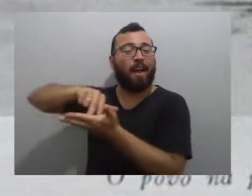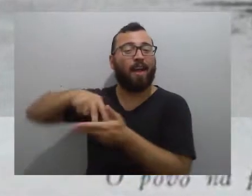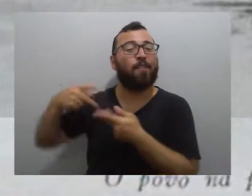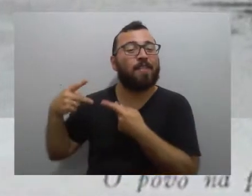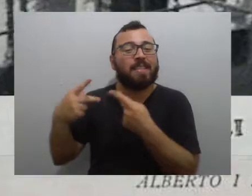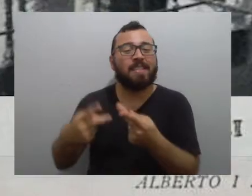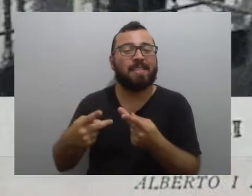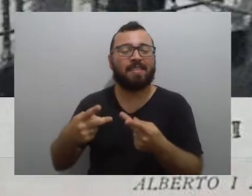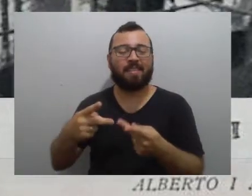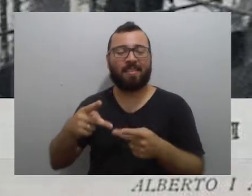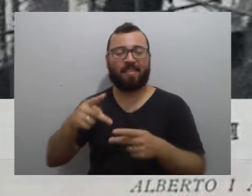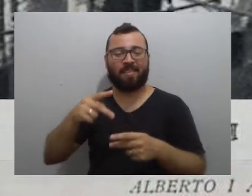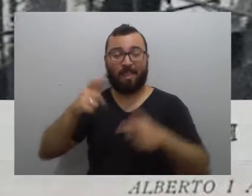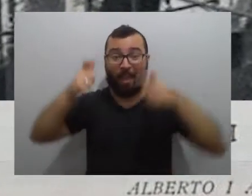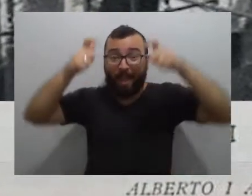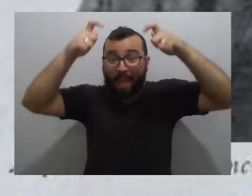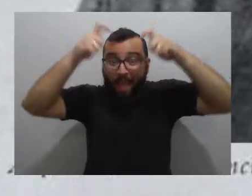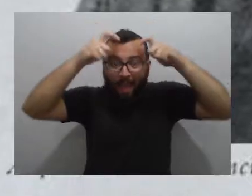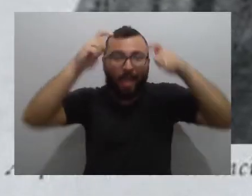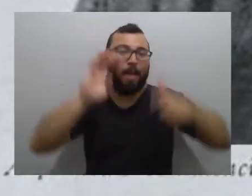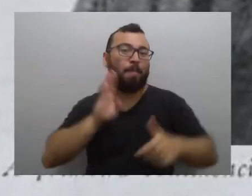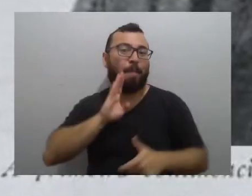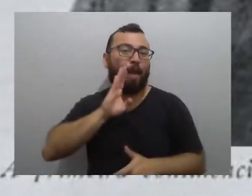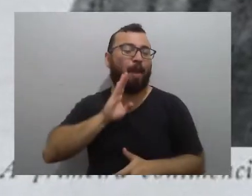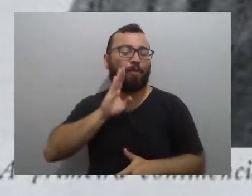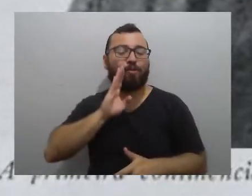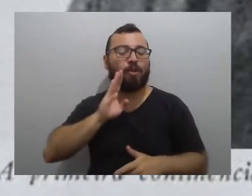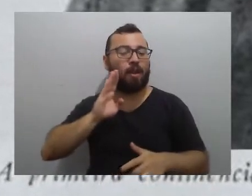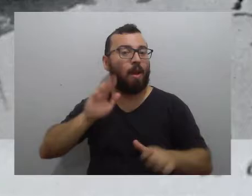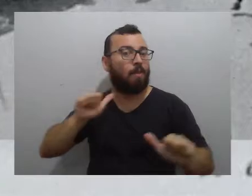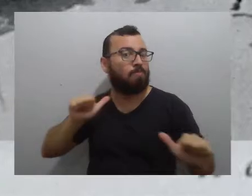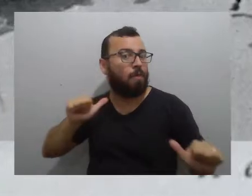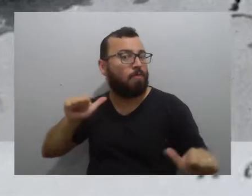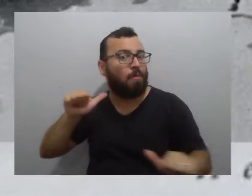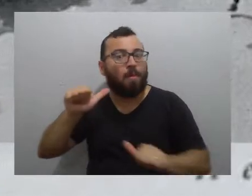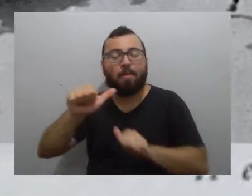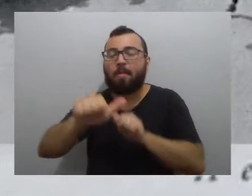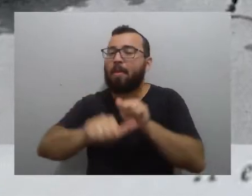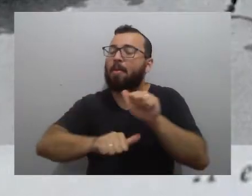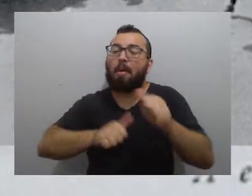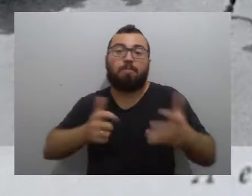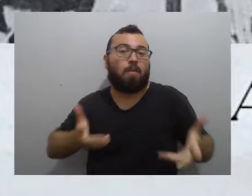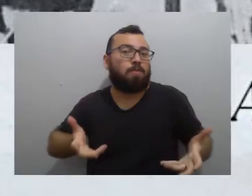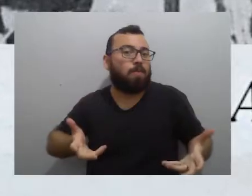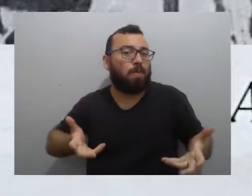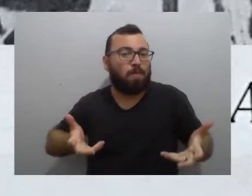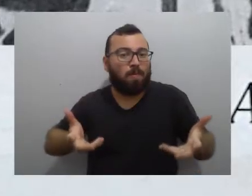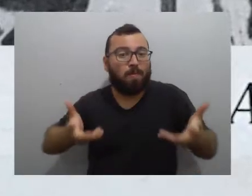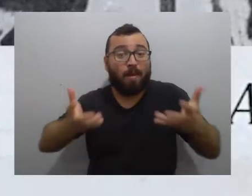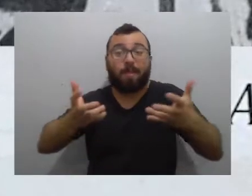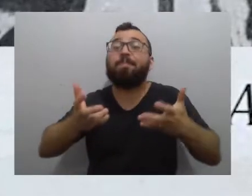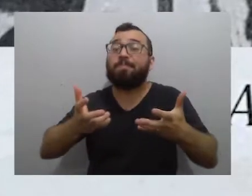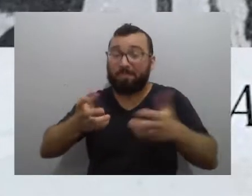ano, ganhou proporções inimagináveis. A Bélgica aparecia nos jornais e o povo acompanhava o rei